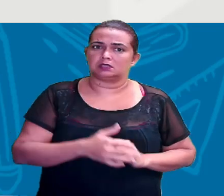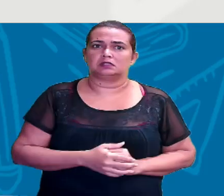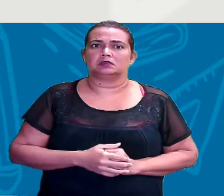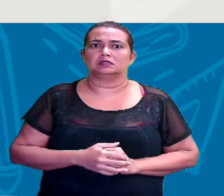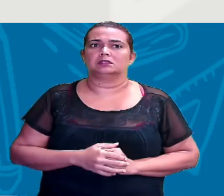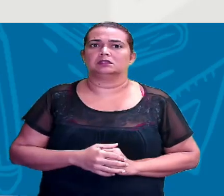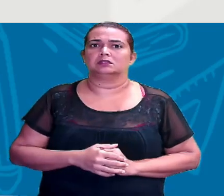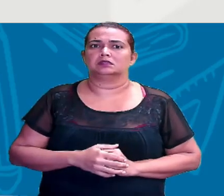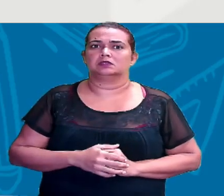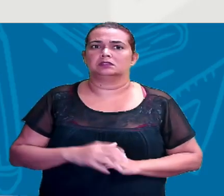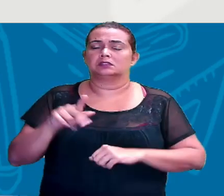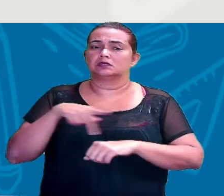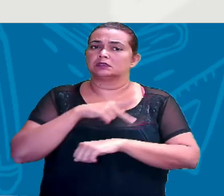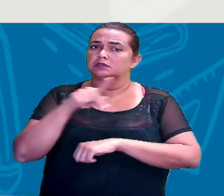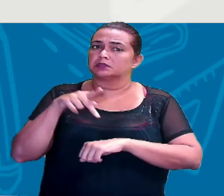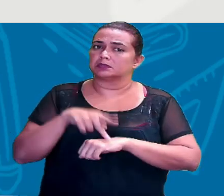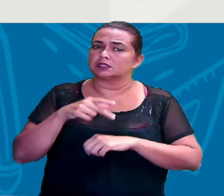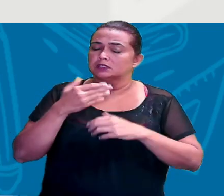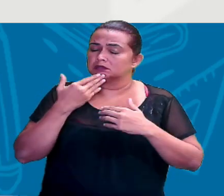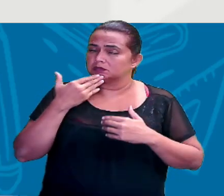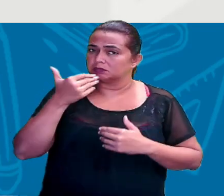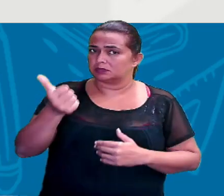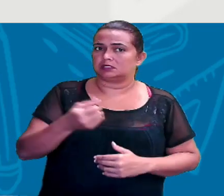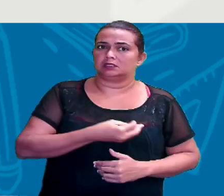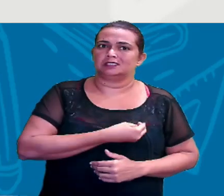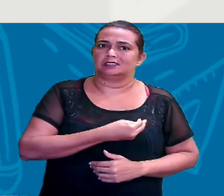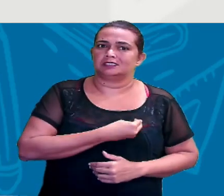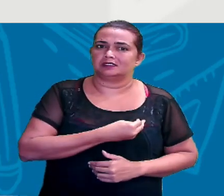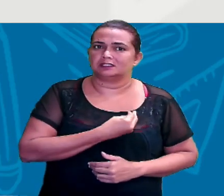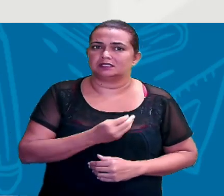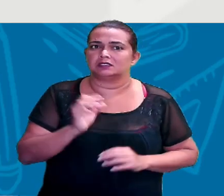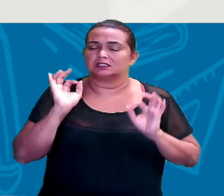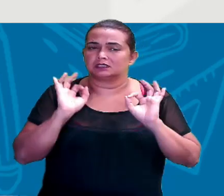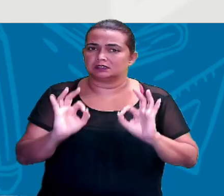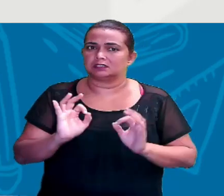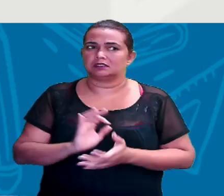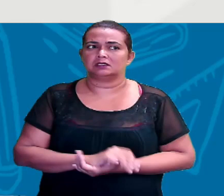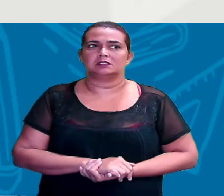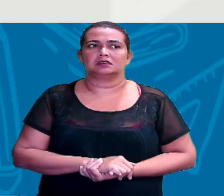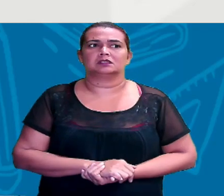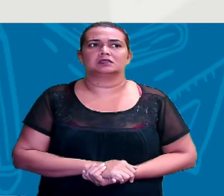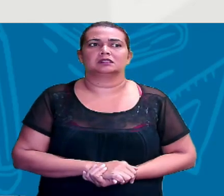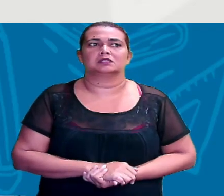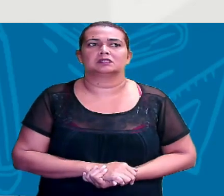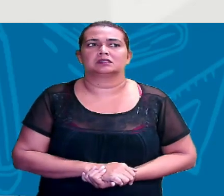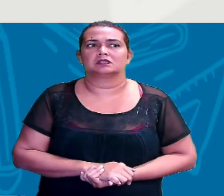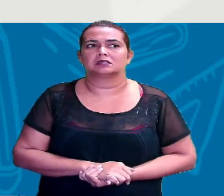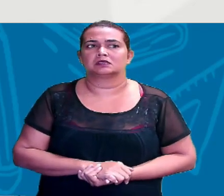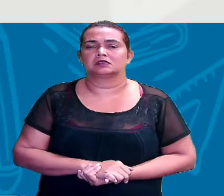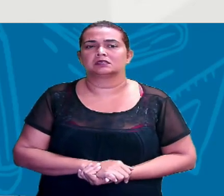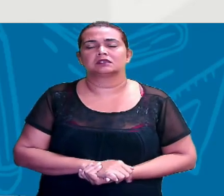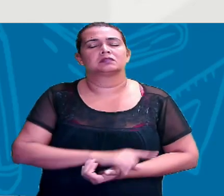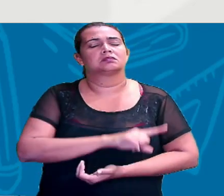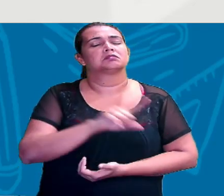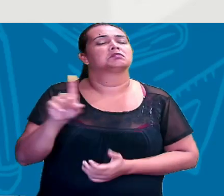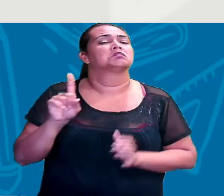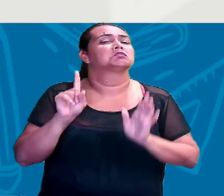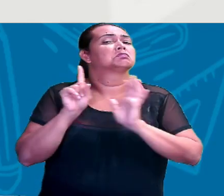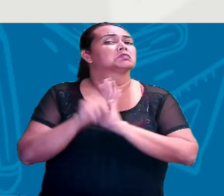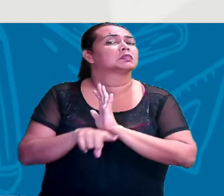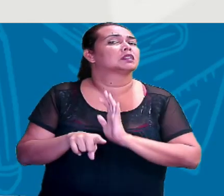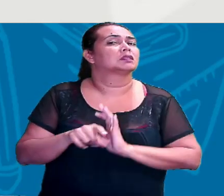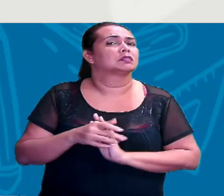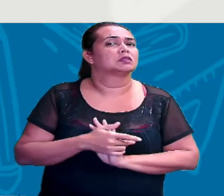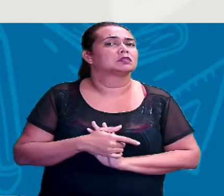num país que lhe ofereça melhores condições, certo? Então, fica a pergunta, querido